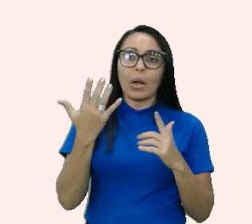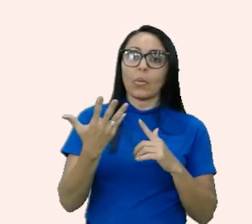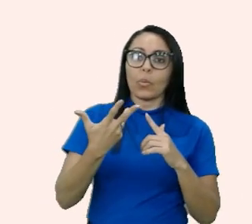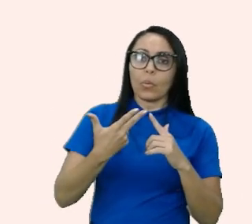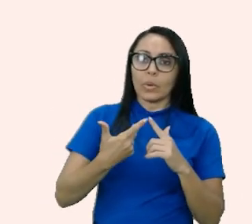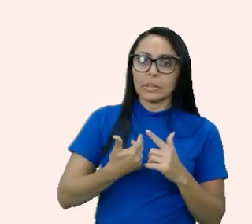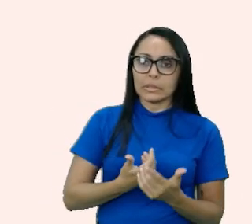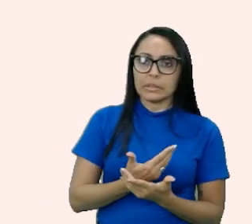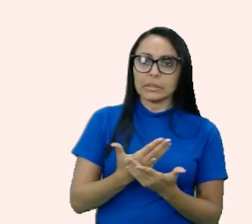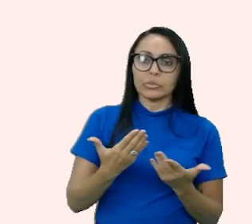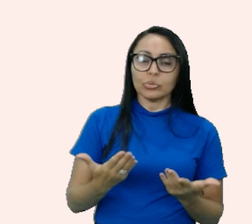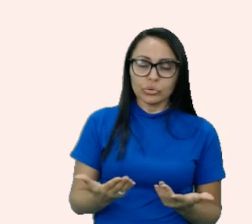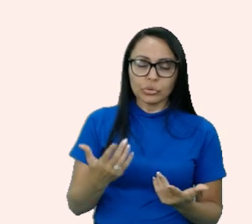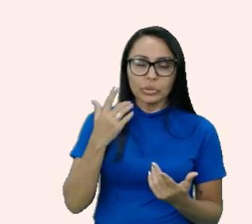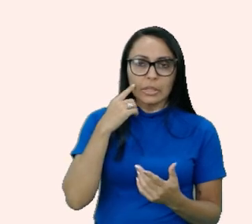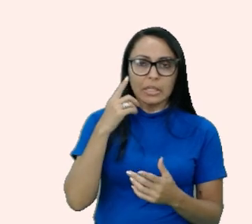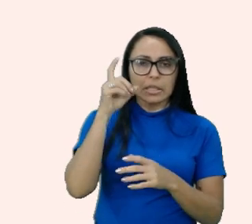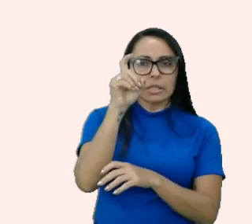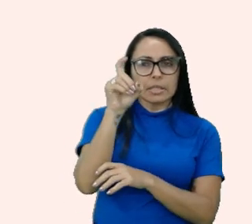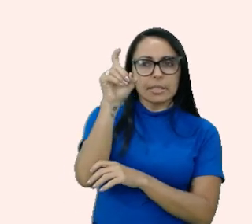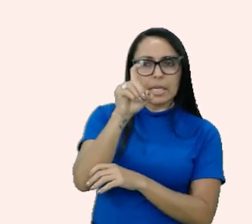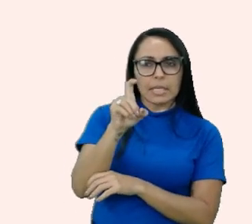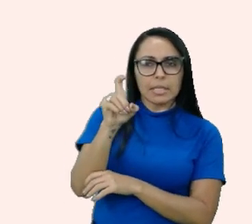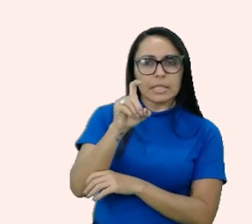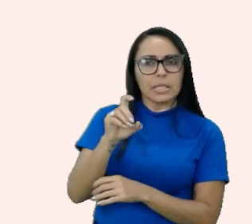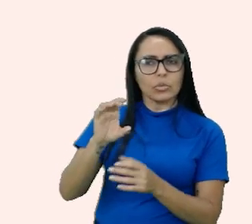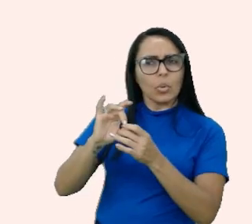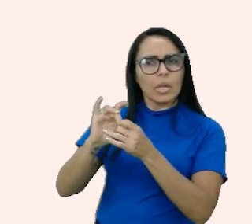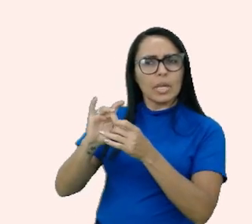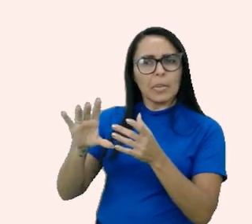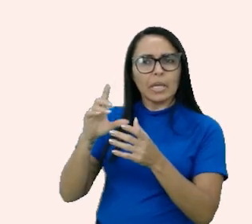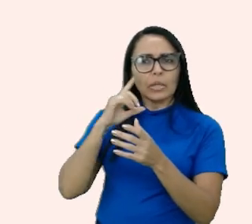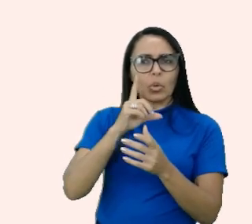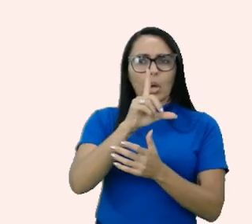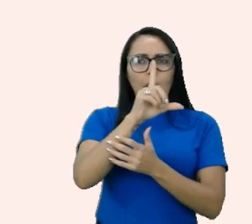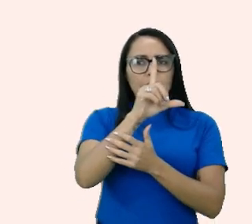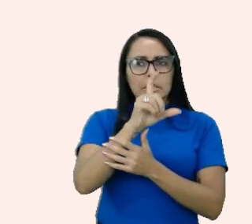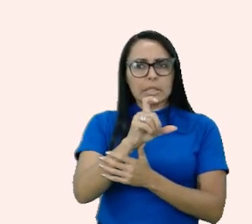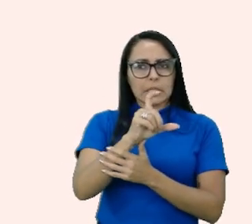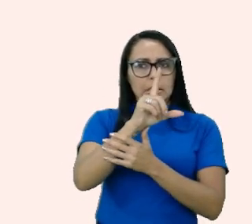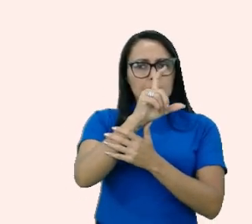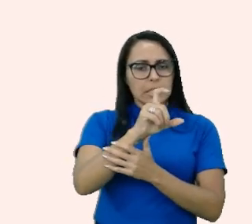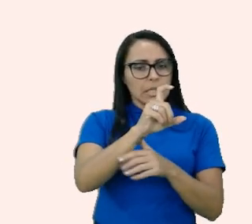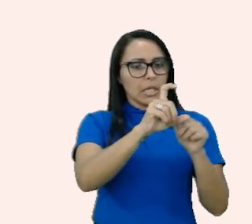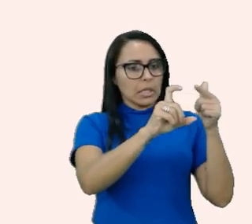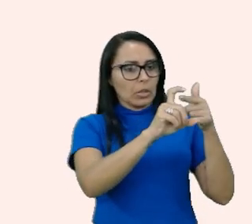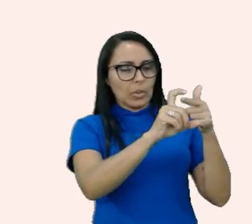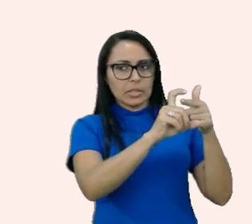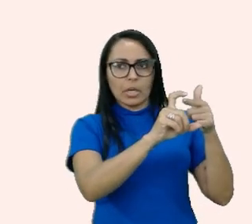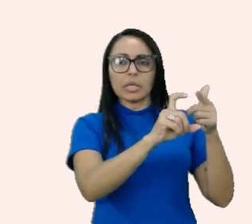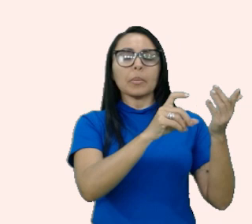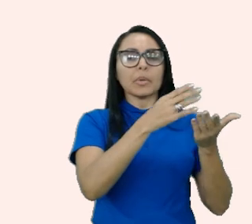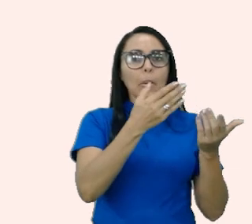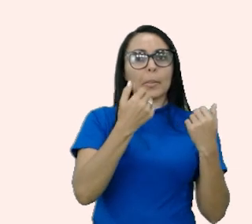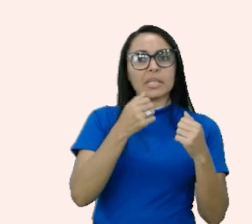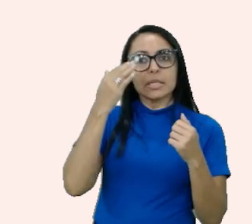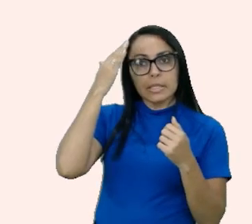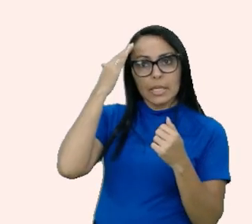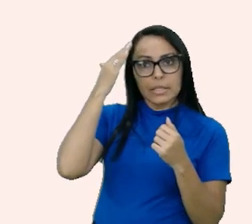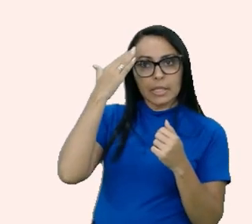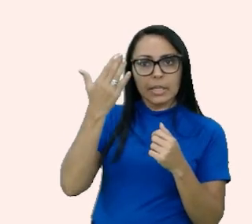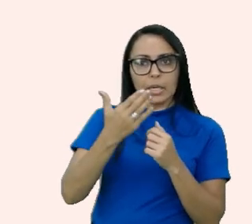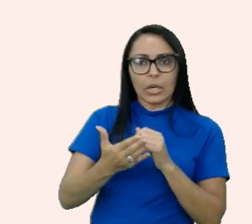quantidade de inseticida liberada a cada acionamento, percebeu? Então eu preciso compreender com você